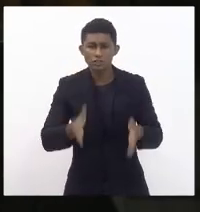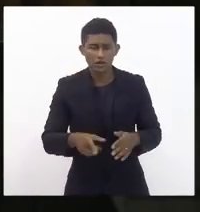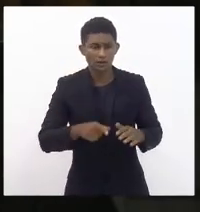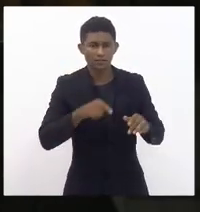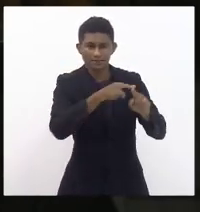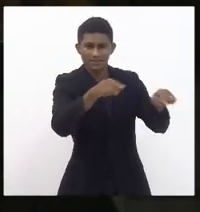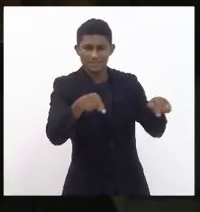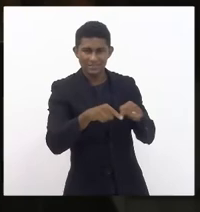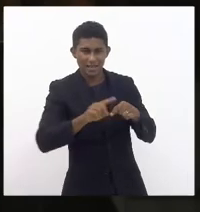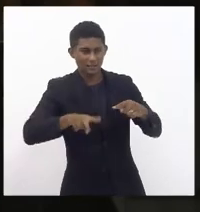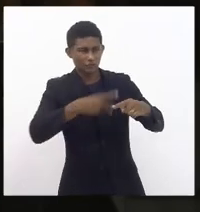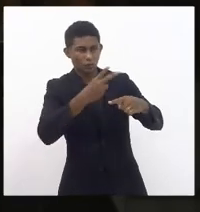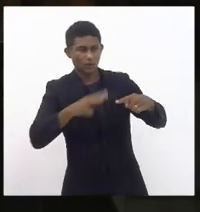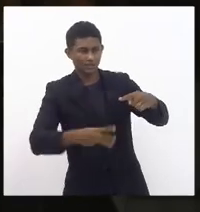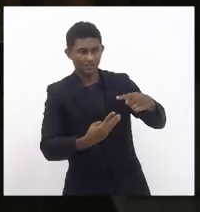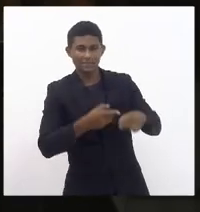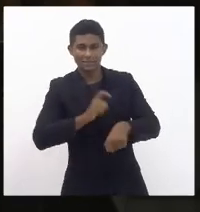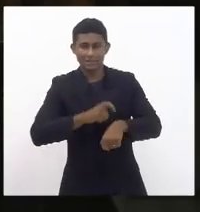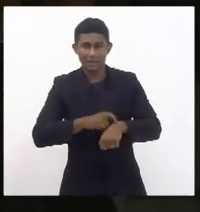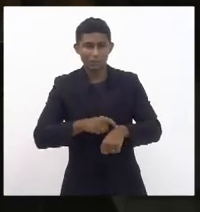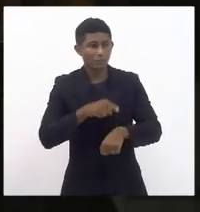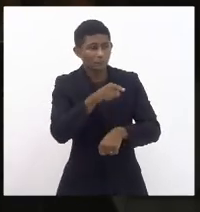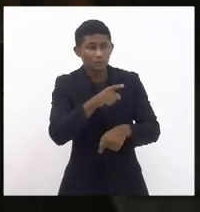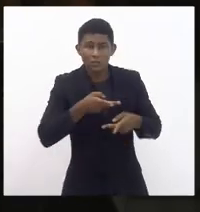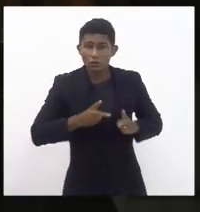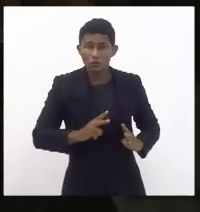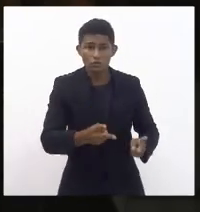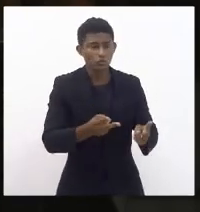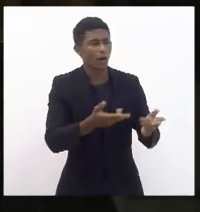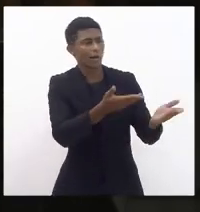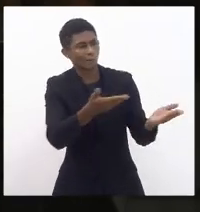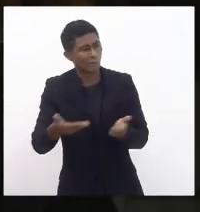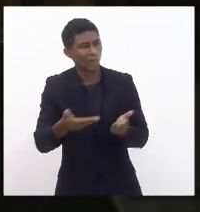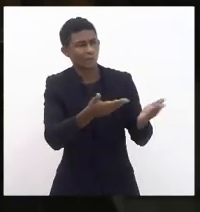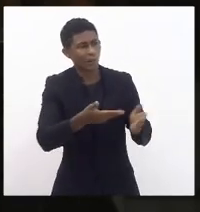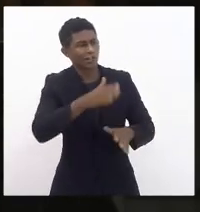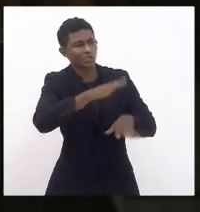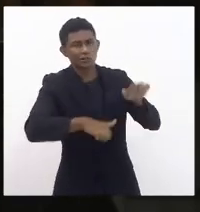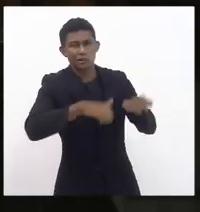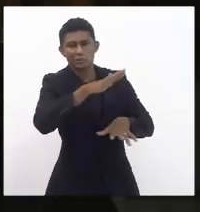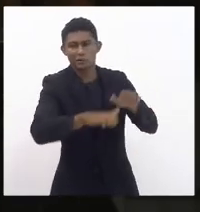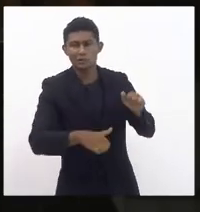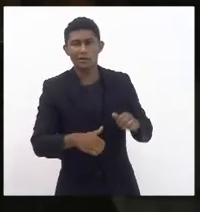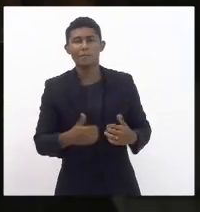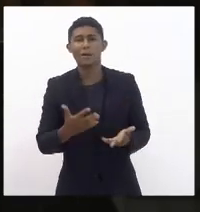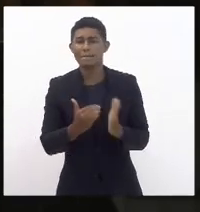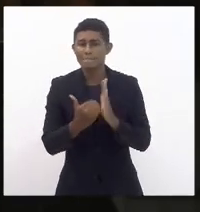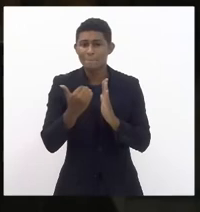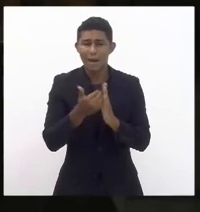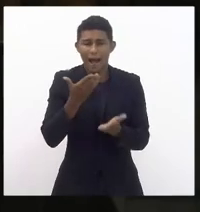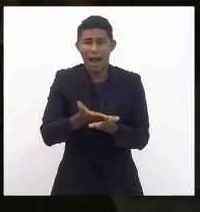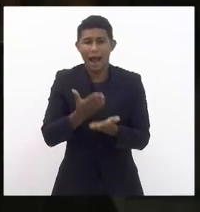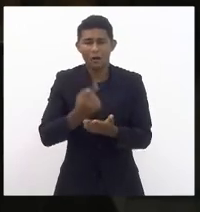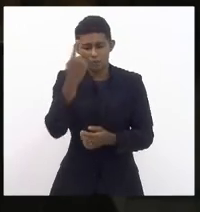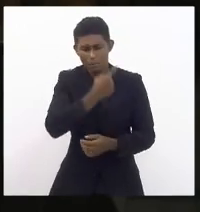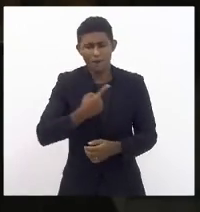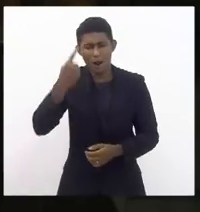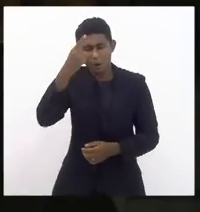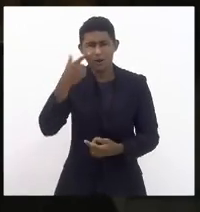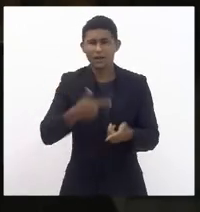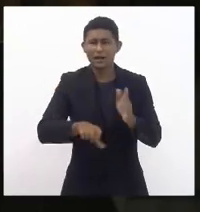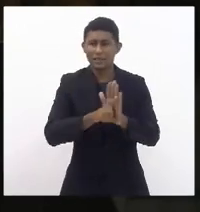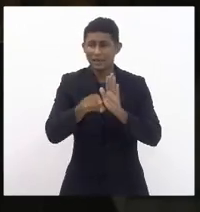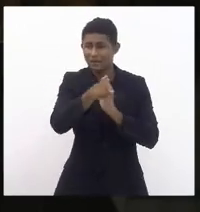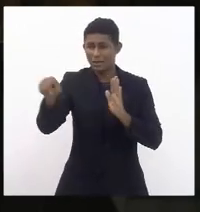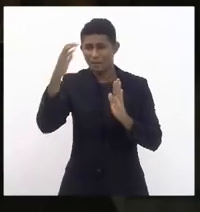aula continuam sendo o chamados para pegar mais uma hora aula descumprindo a legislação em vigor